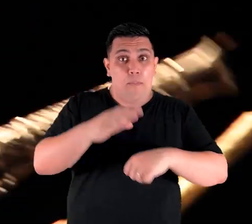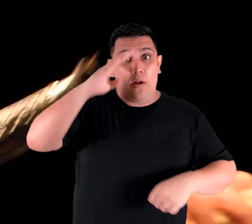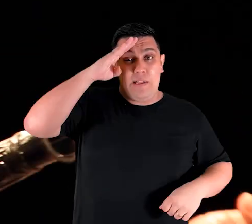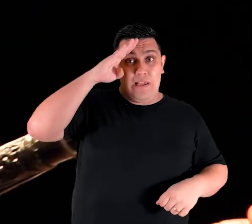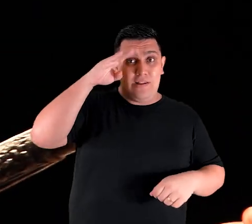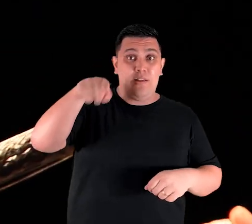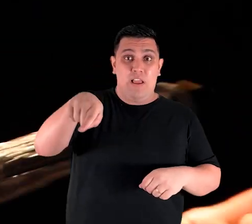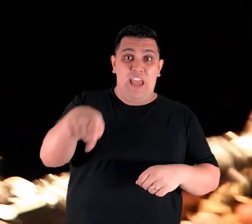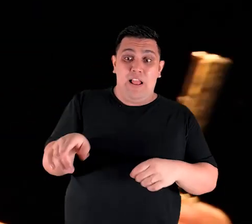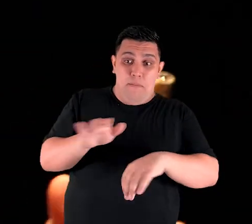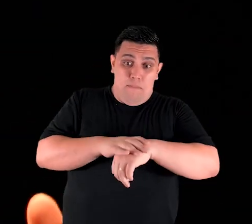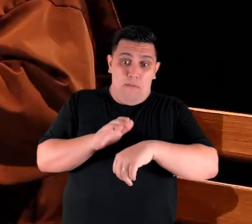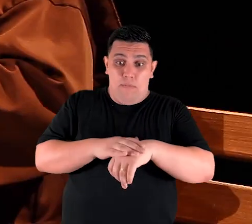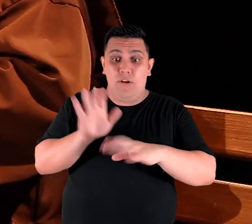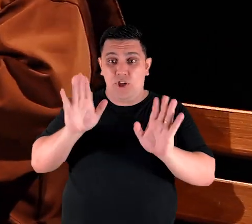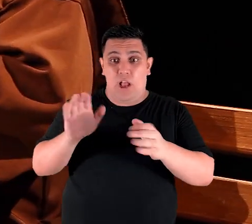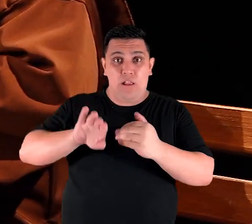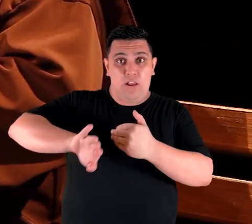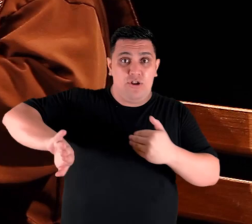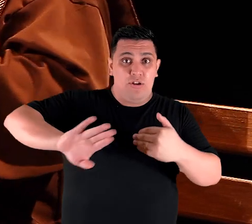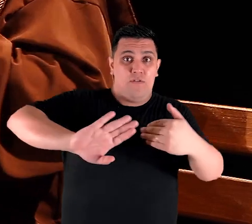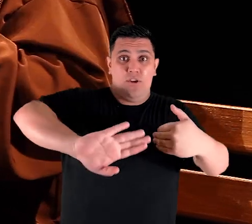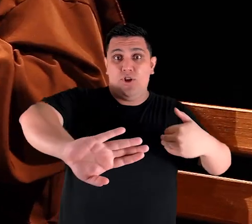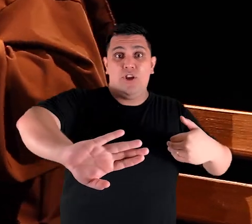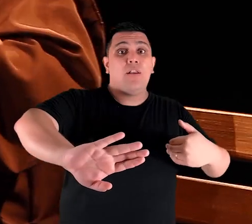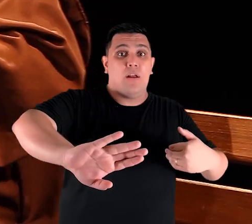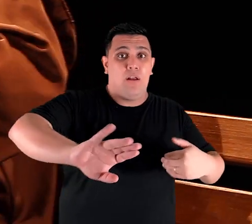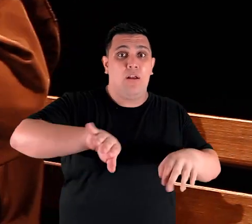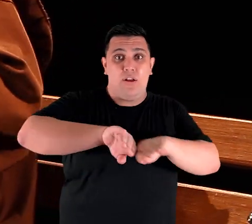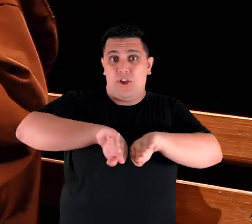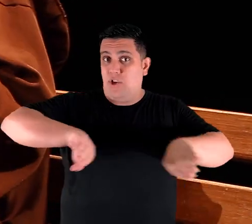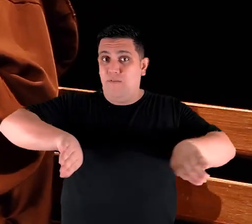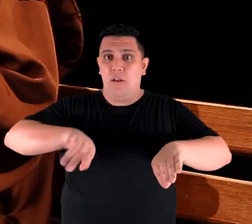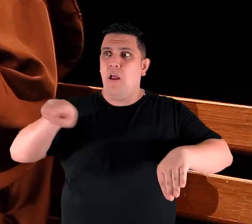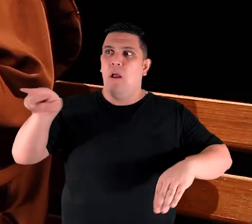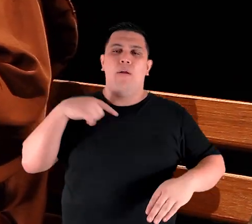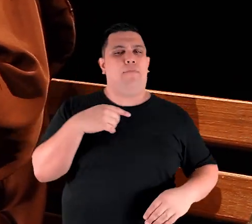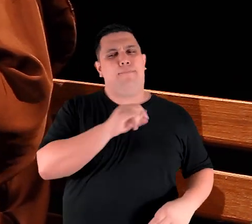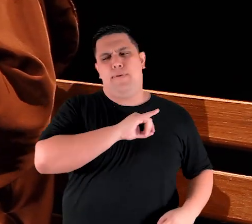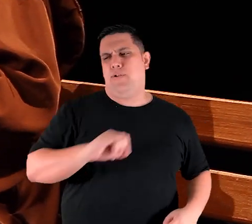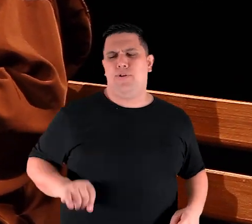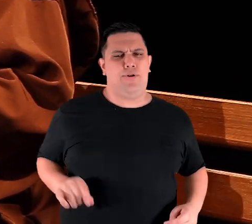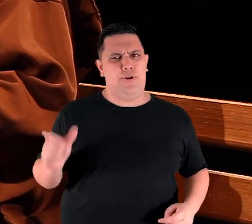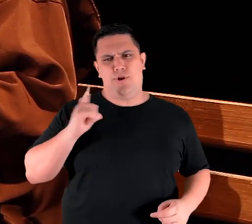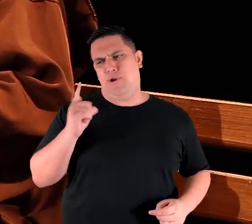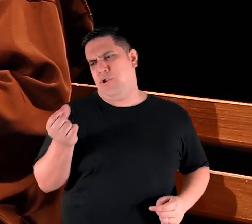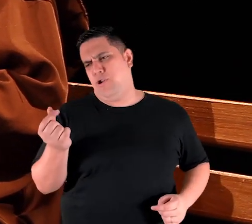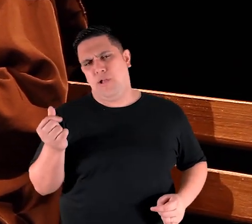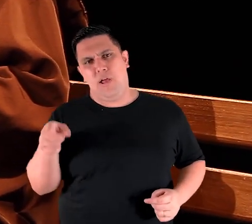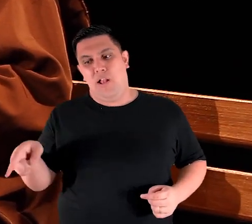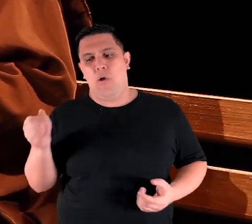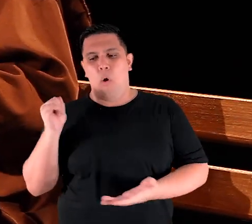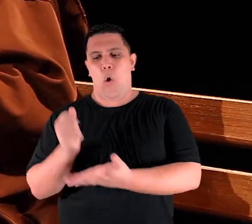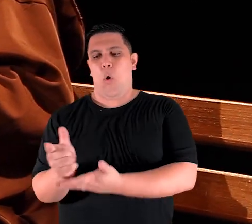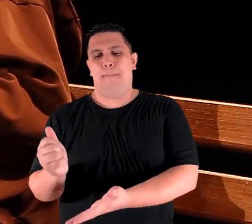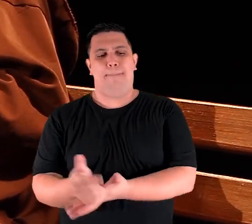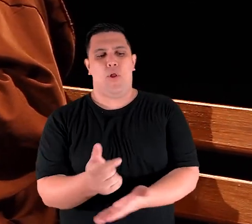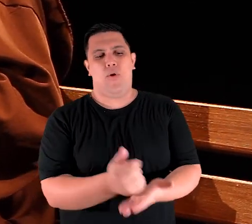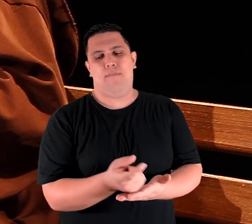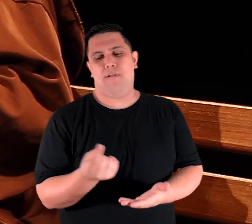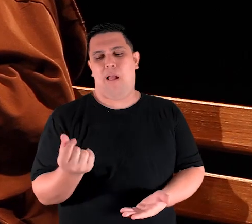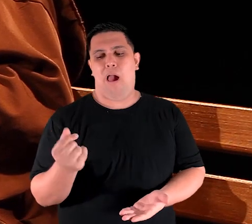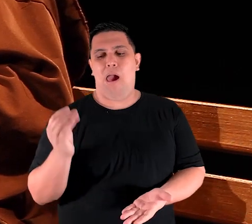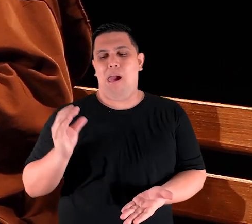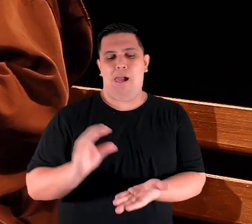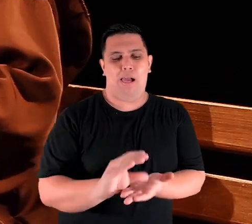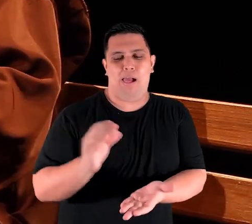imperador estavam divididas. Afinal de contas, o imperador tinha o dinheiro, ele comprou a maioria, ele tinha o poder